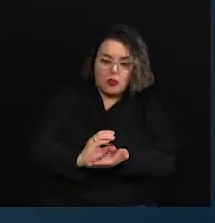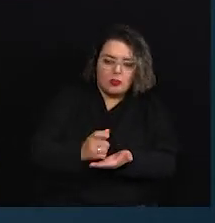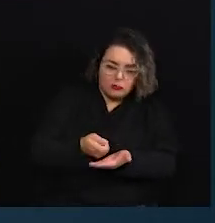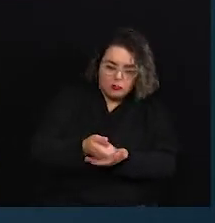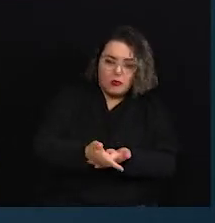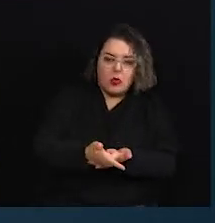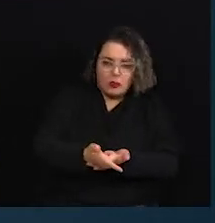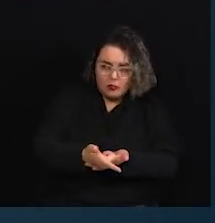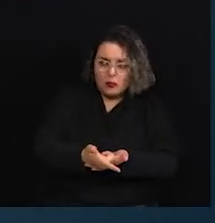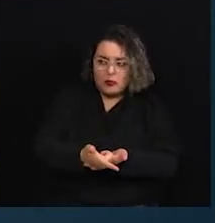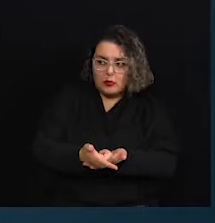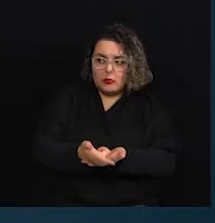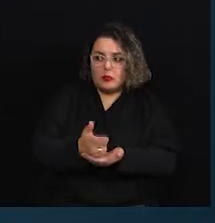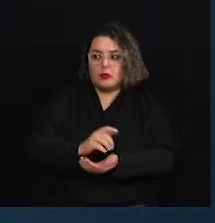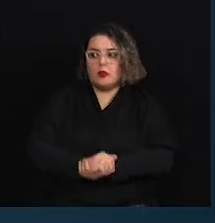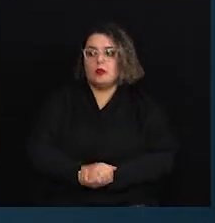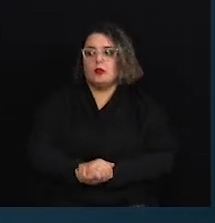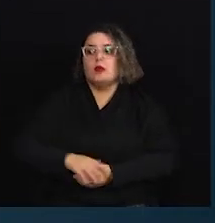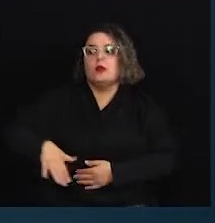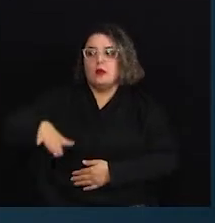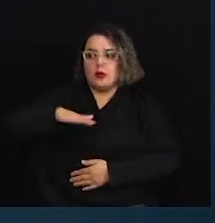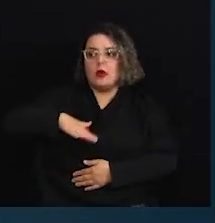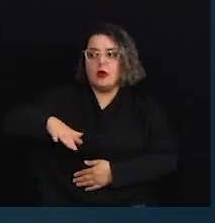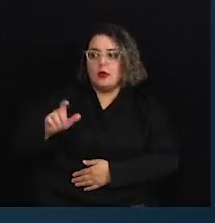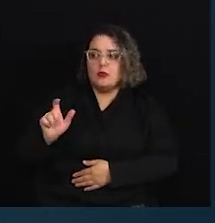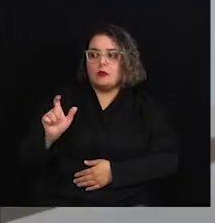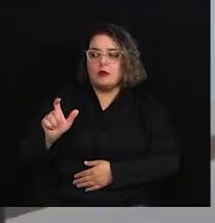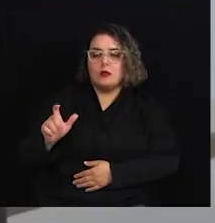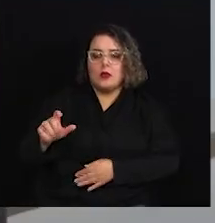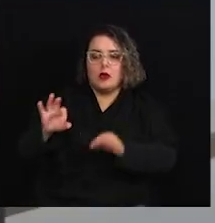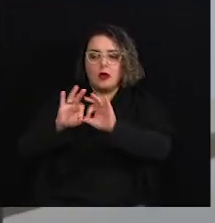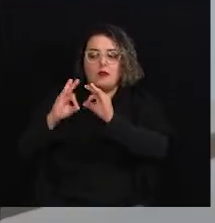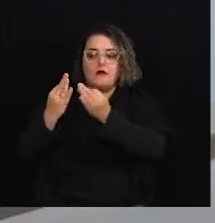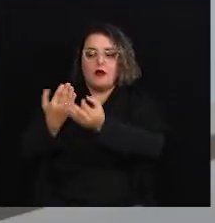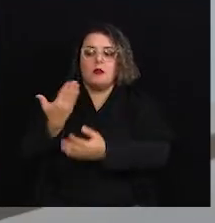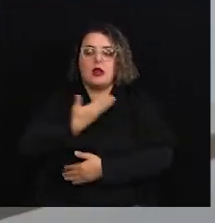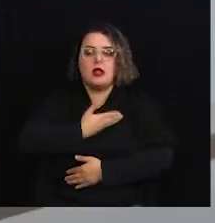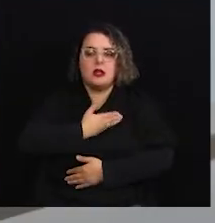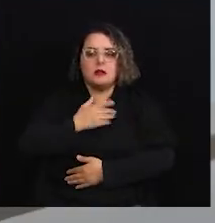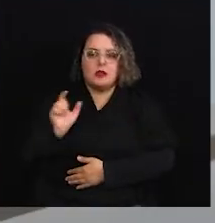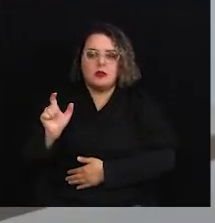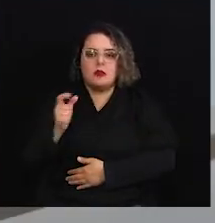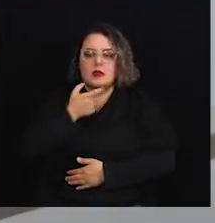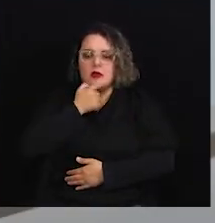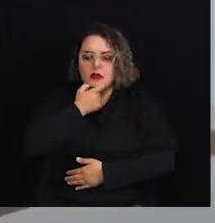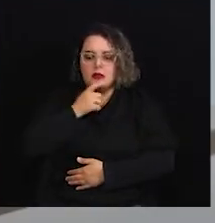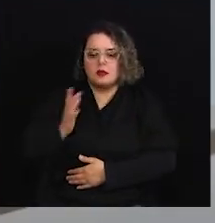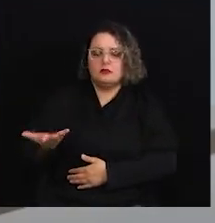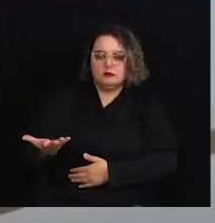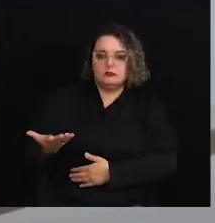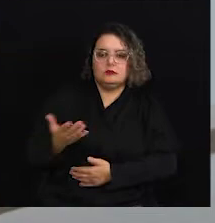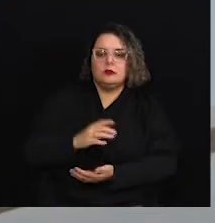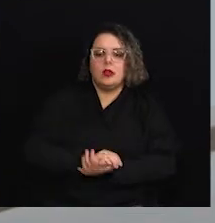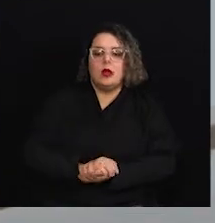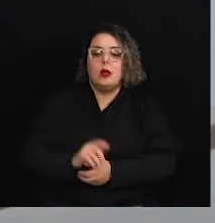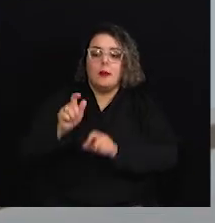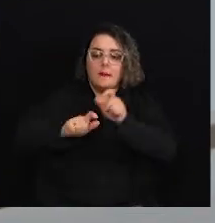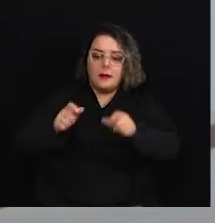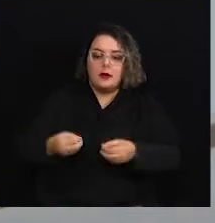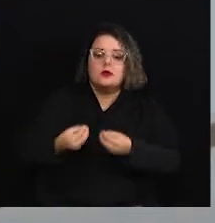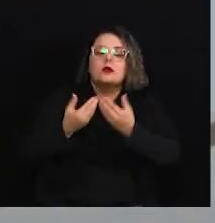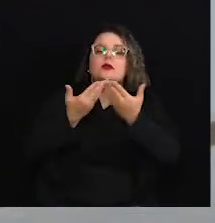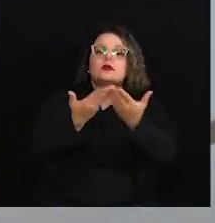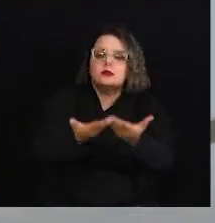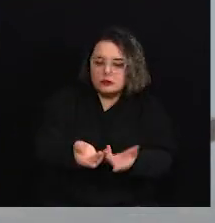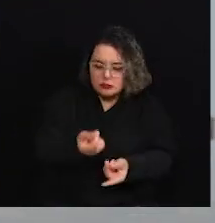você sempre vai recorrer a friends, families and fools, que eles falam, né? Então famílias, amigos e tolos, né, para pegar esse primeiro capital, que são pessoas que vão